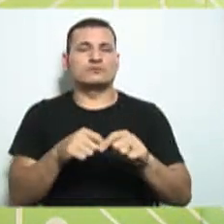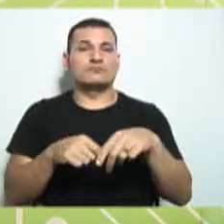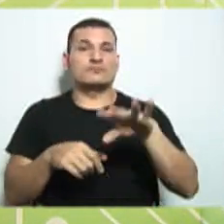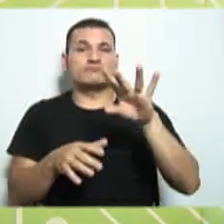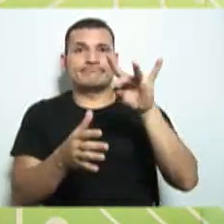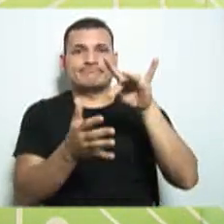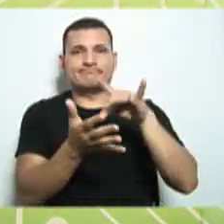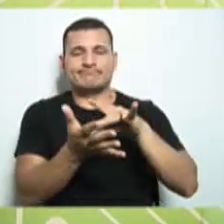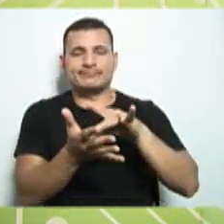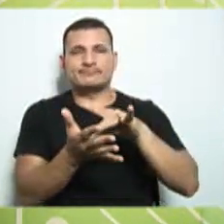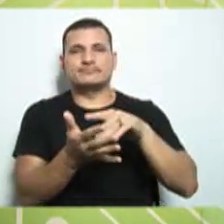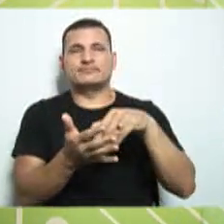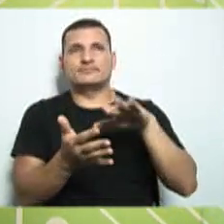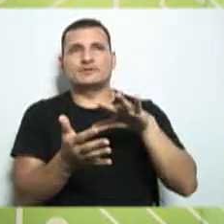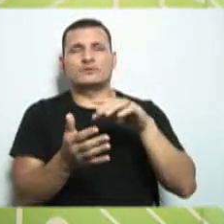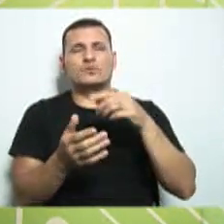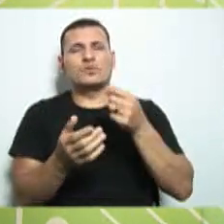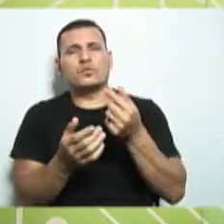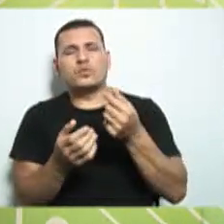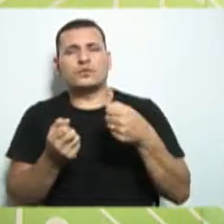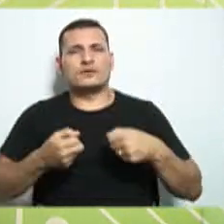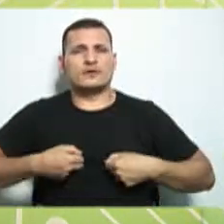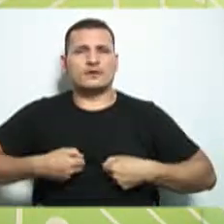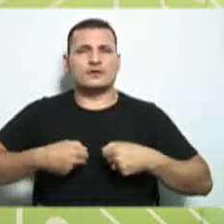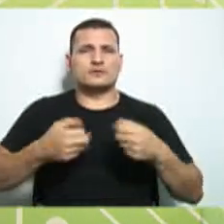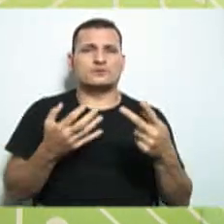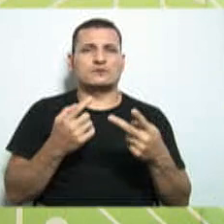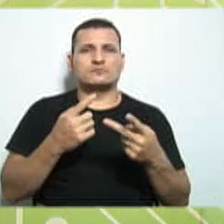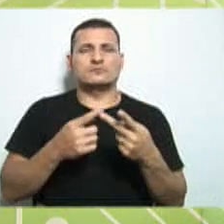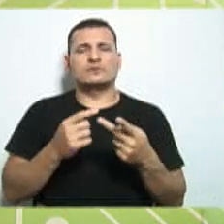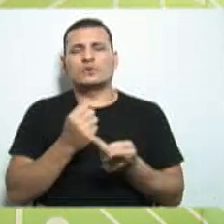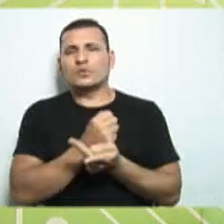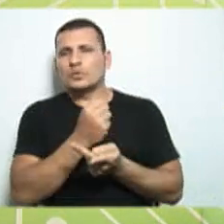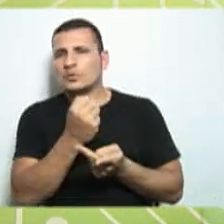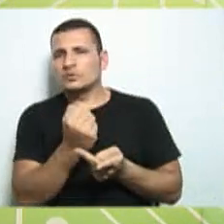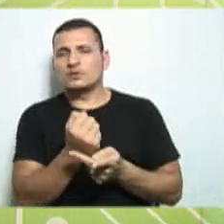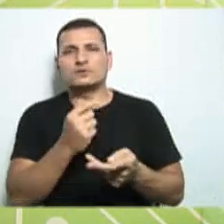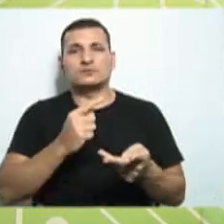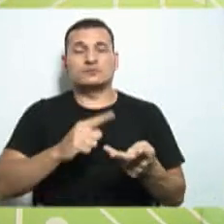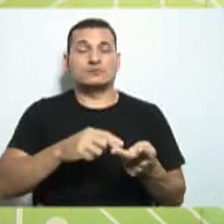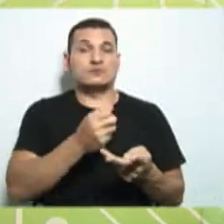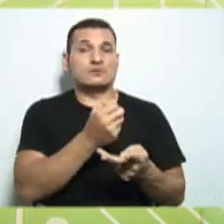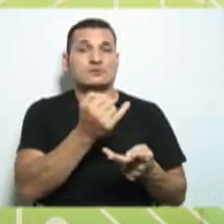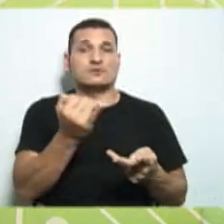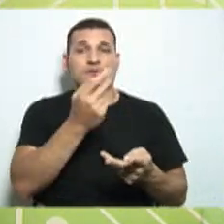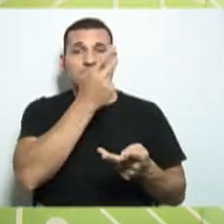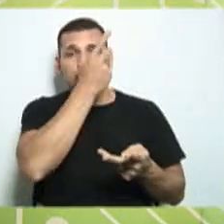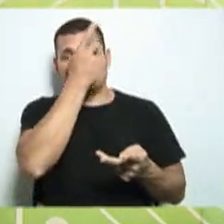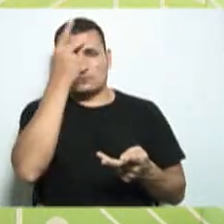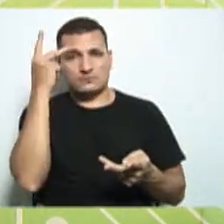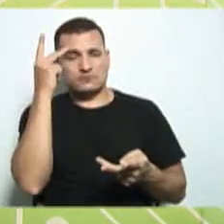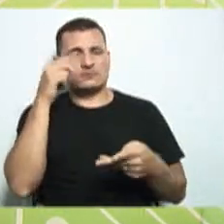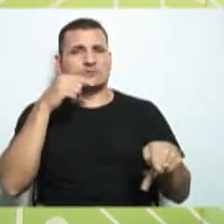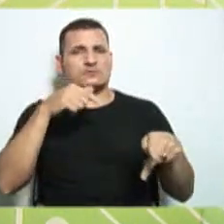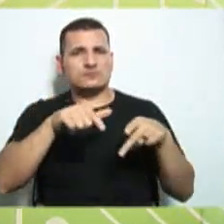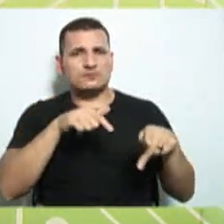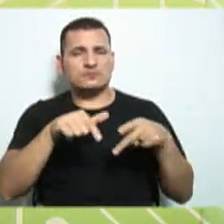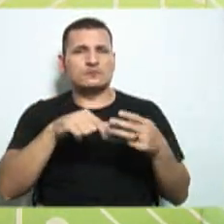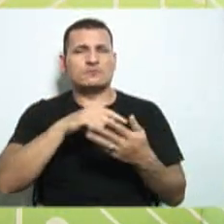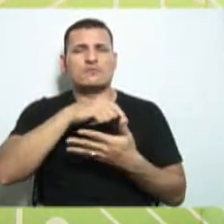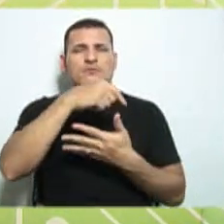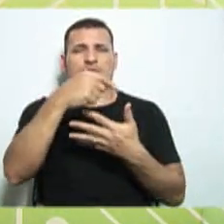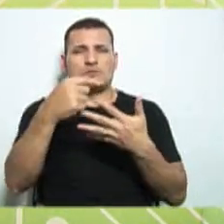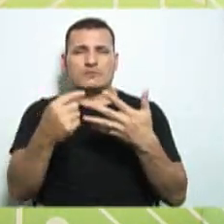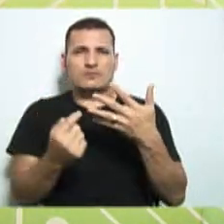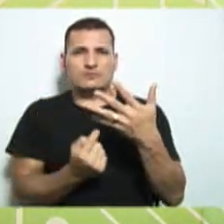Quanto nós vamos gastar, o que vamos precisar contratar, o que vamos precisar comprar, quantas pessoas serão necessárias. Aí, ó, toda essa